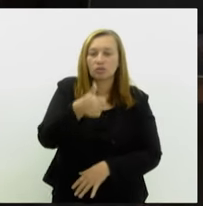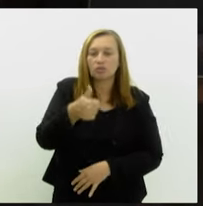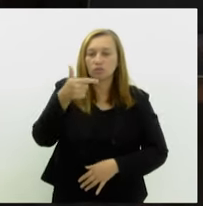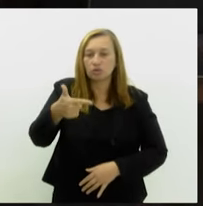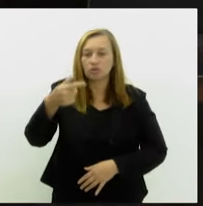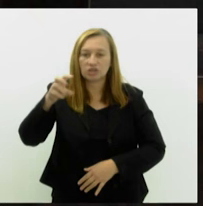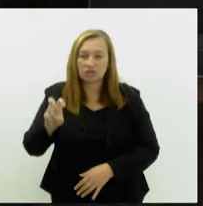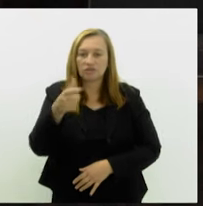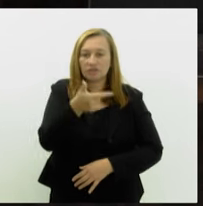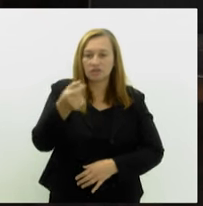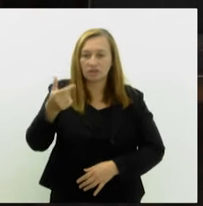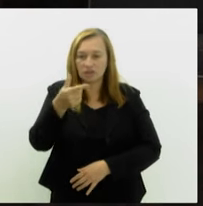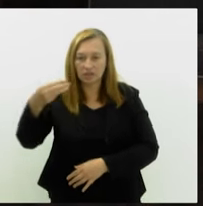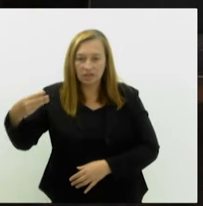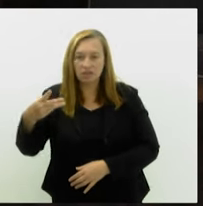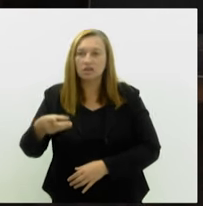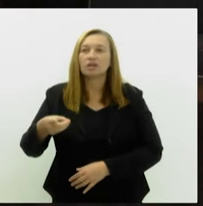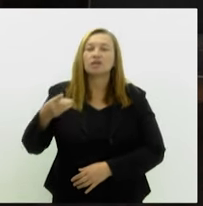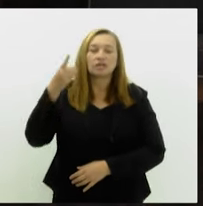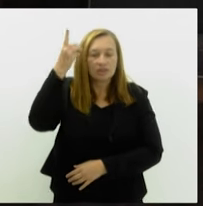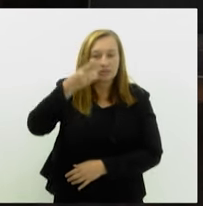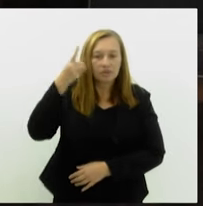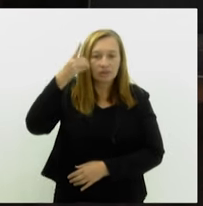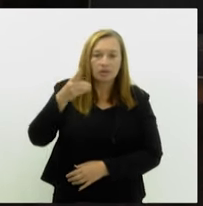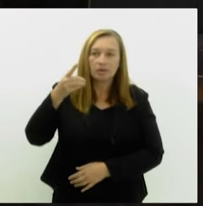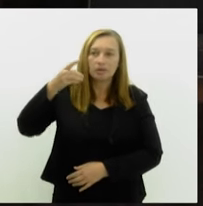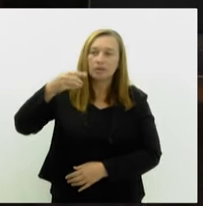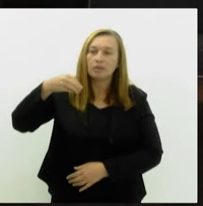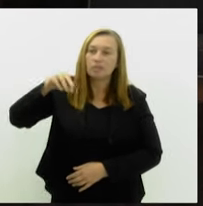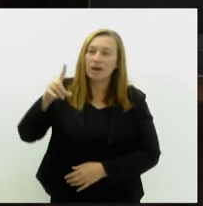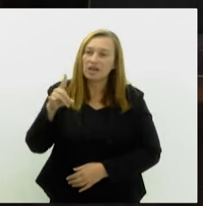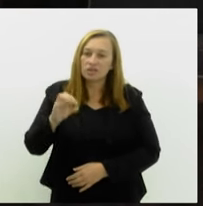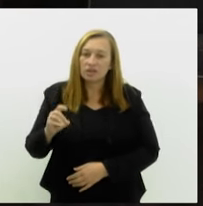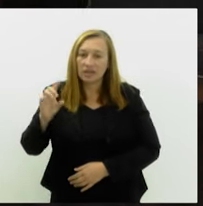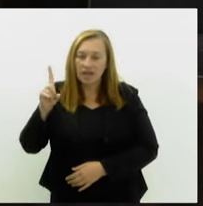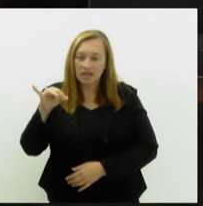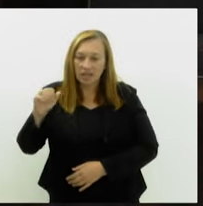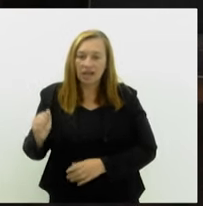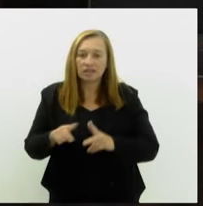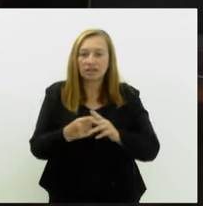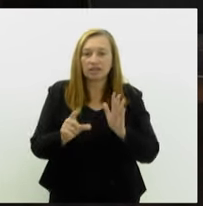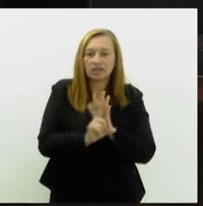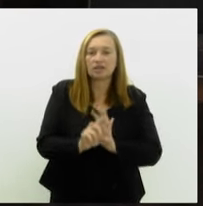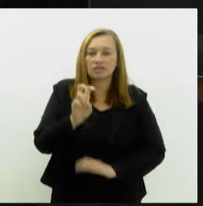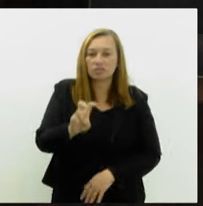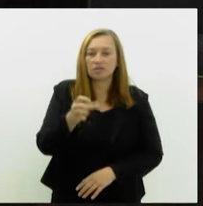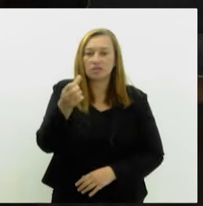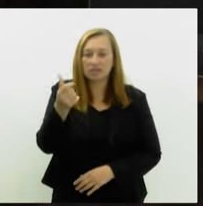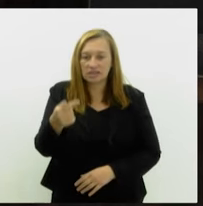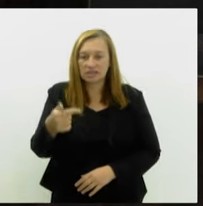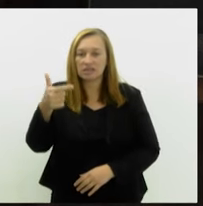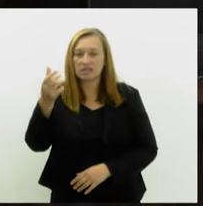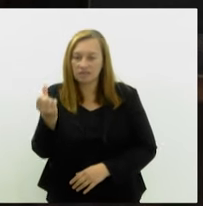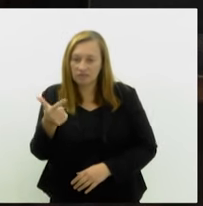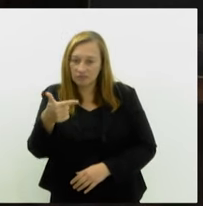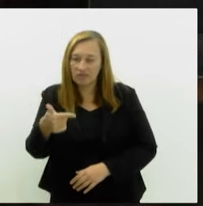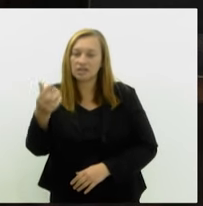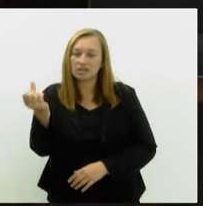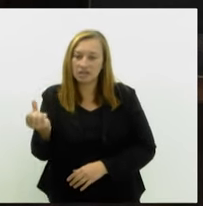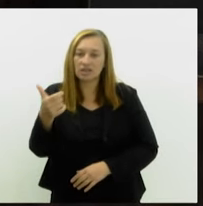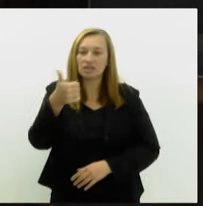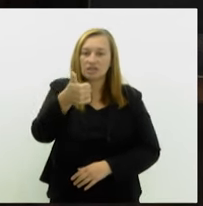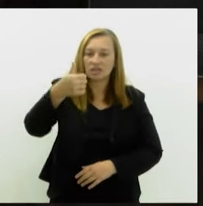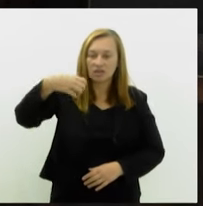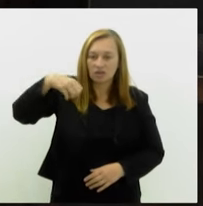número 125 de 2023, de autoria do deputado Márcio Canella, que altera a lei número 5.726, de 19 de maio de